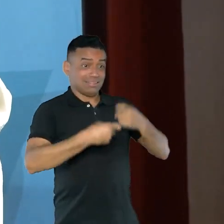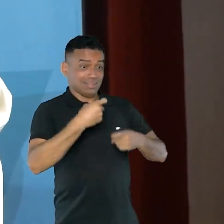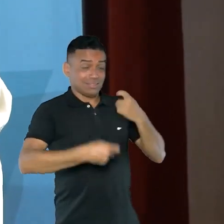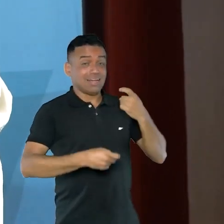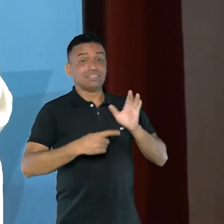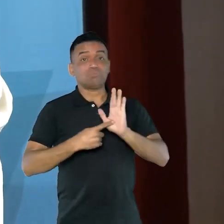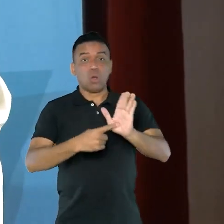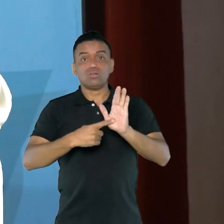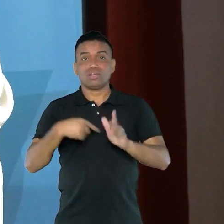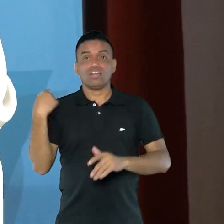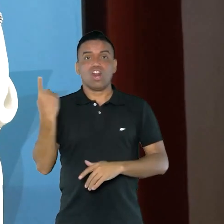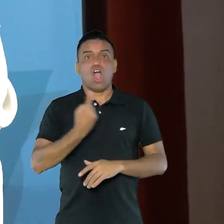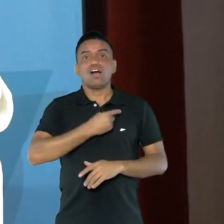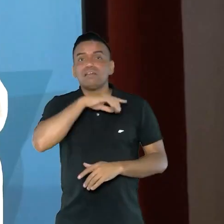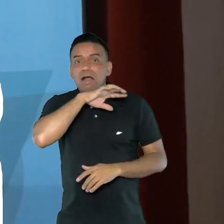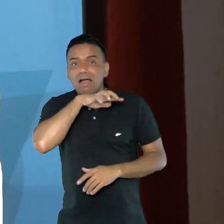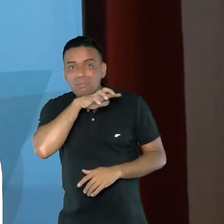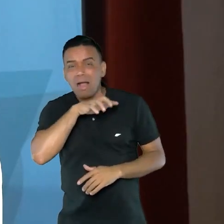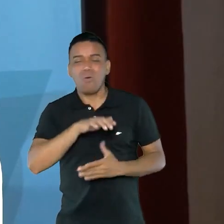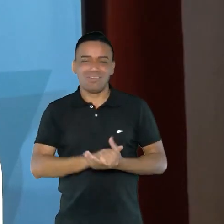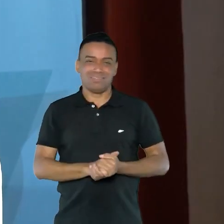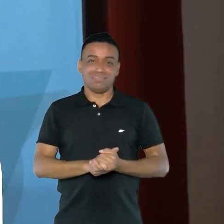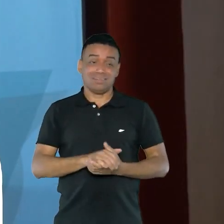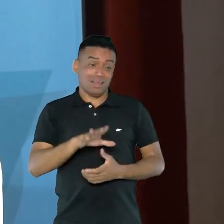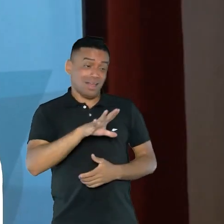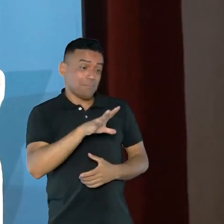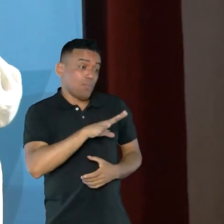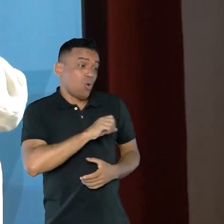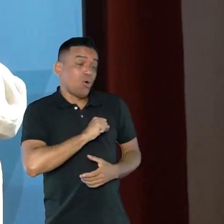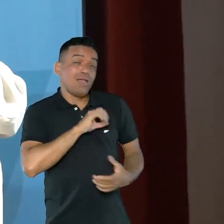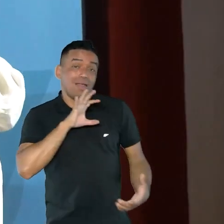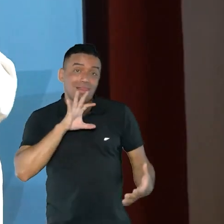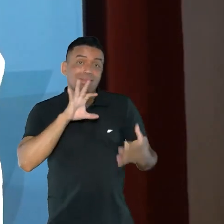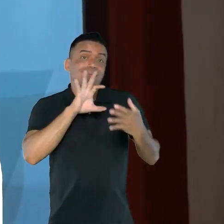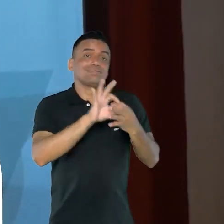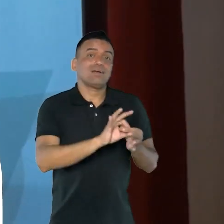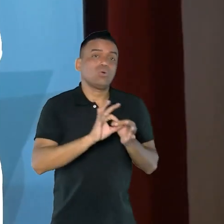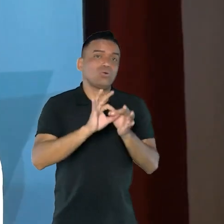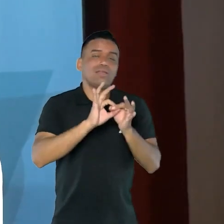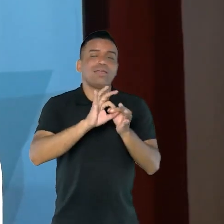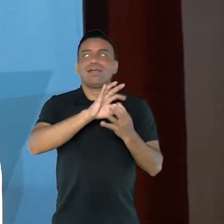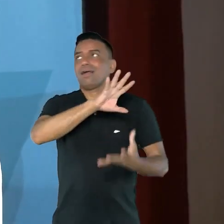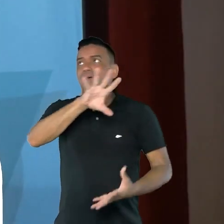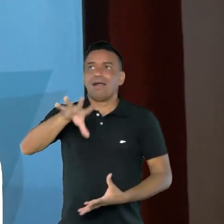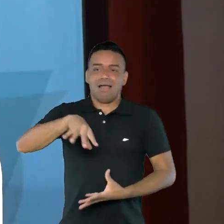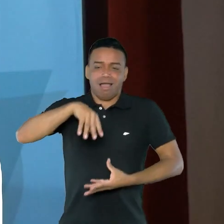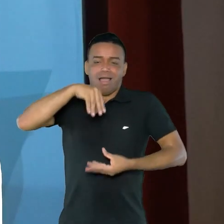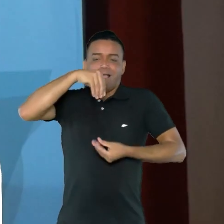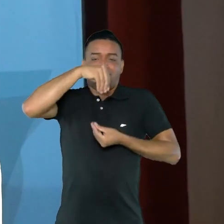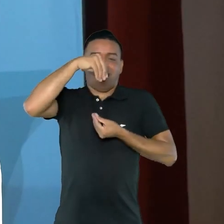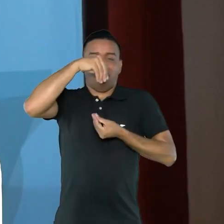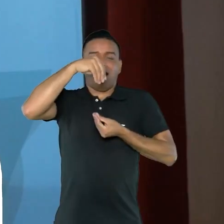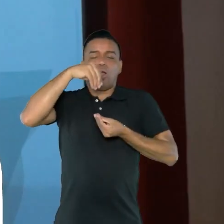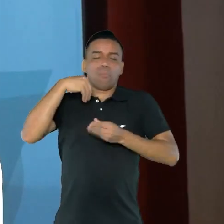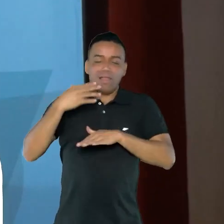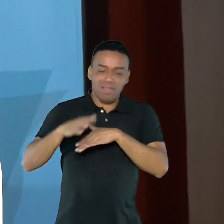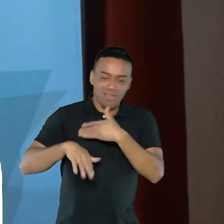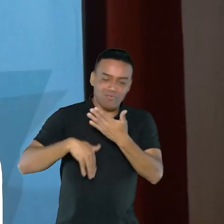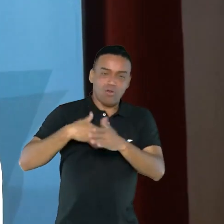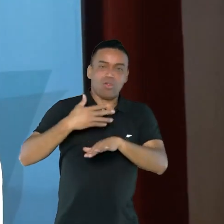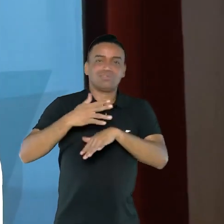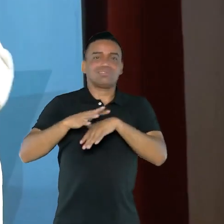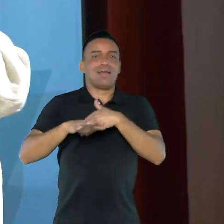bicho, ao passo em que o amor é uma forma de associar a alma, a evolução, ao progresso,